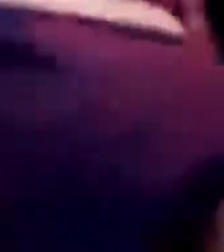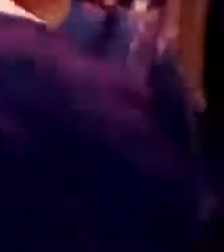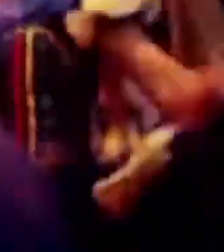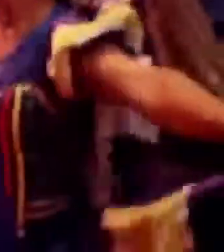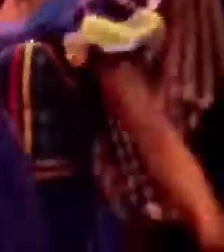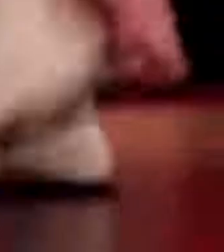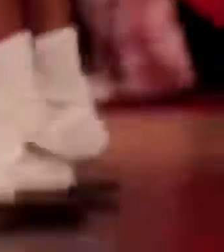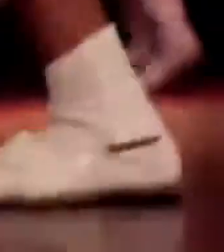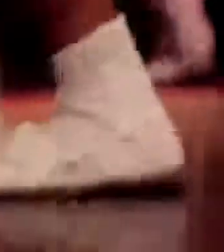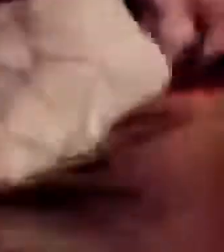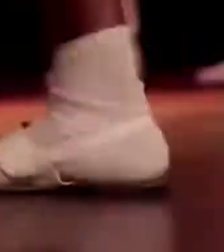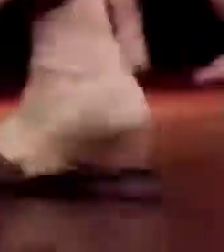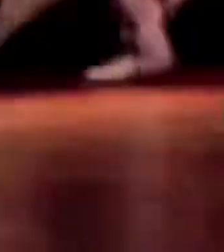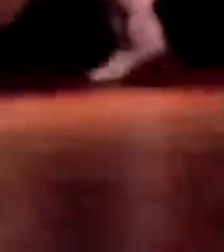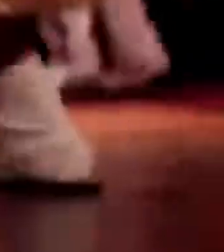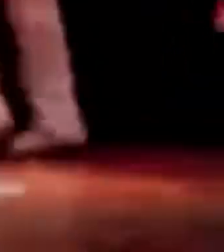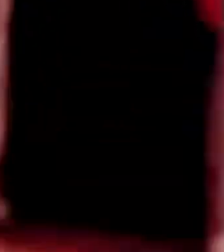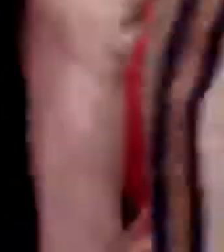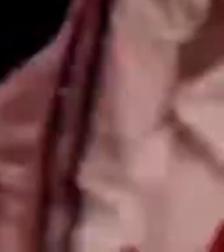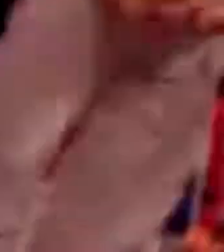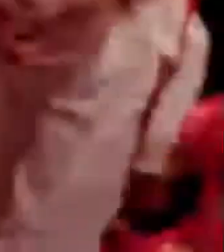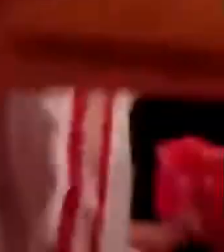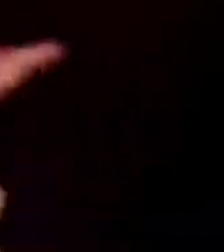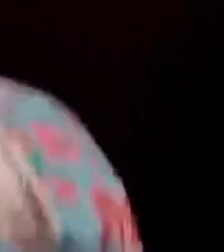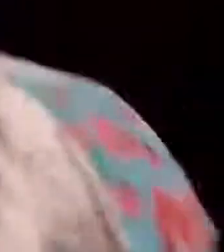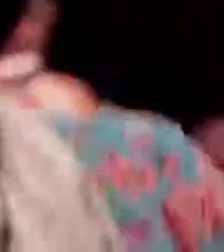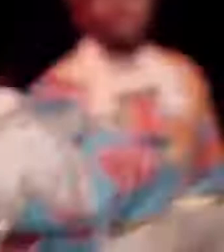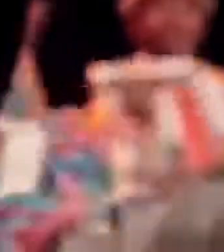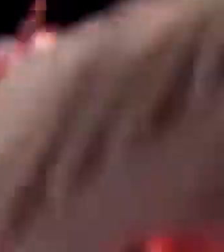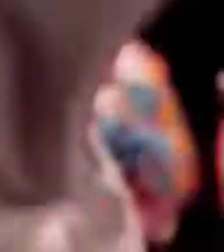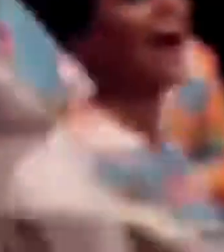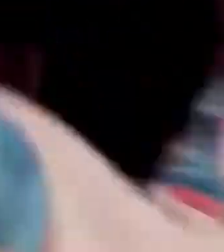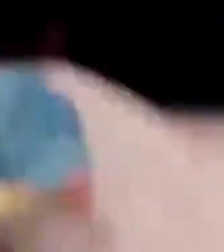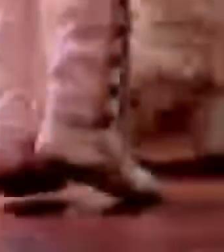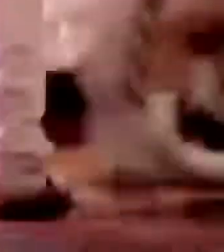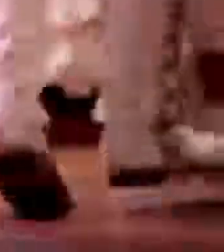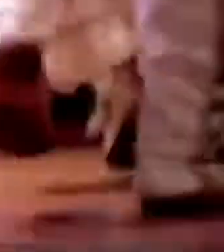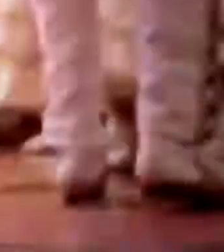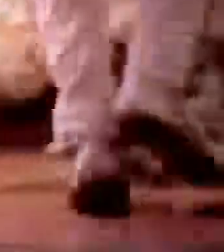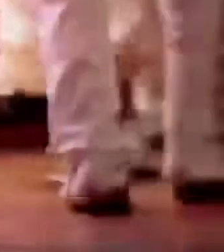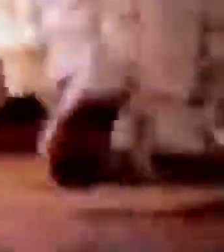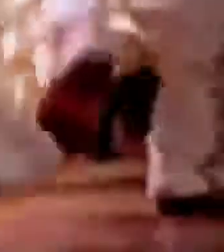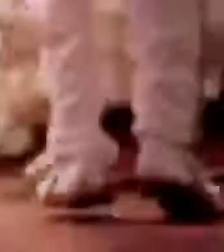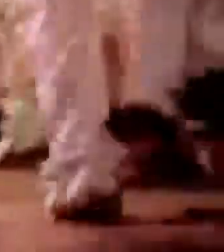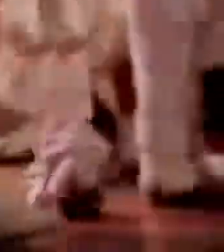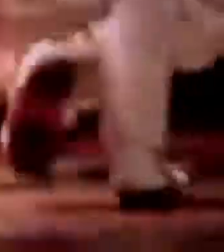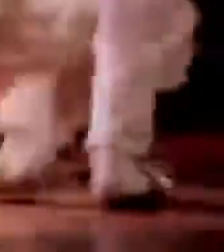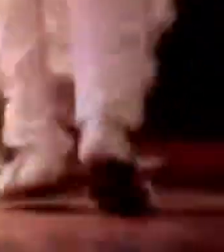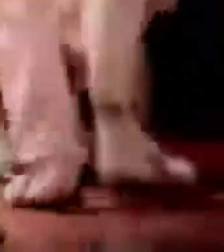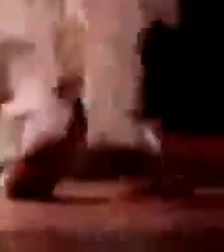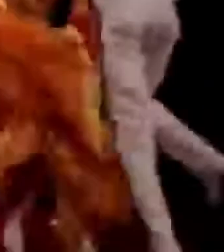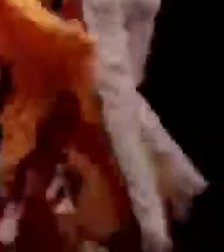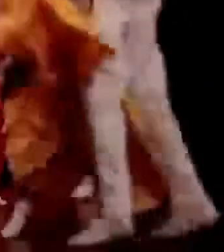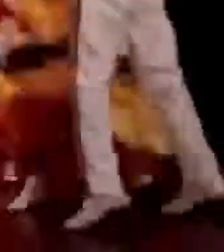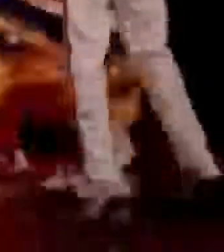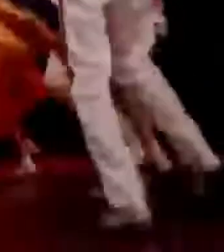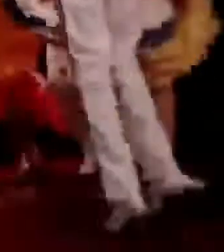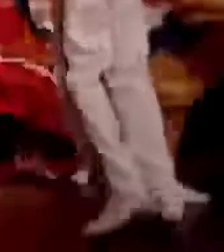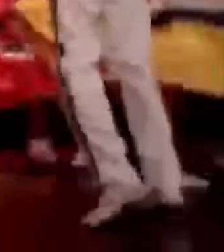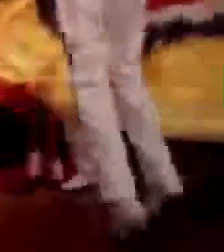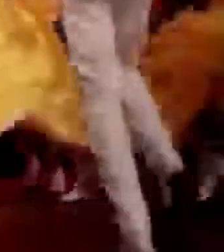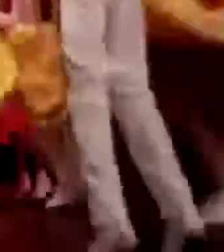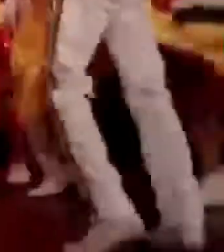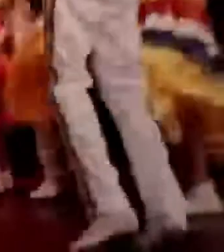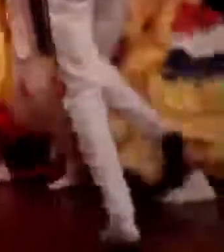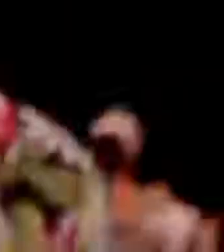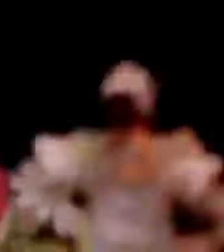siricora miudinha, três com siricora miúda, três com siricora siricora miudinha, 3 com